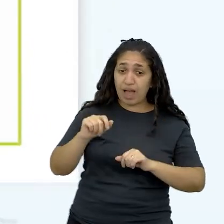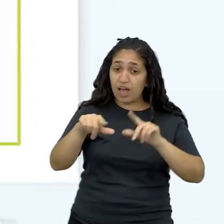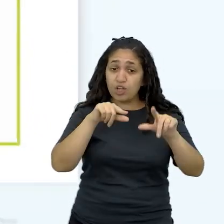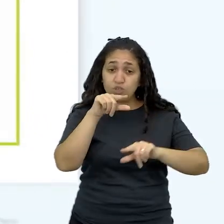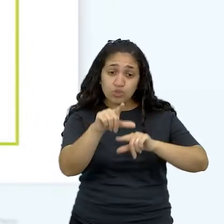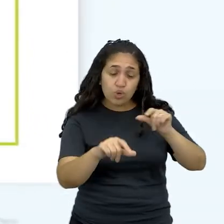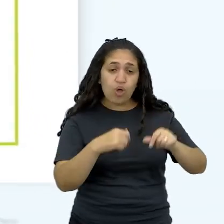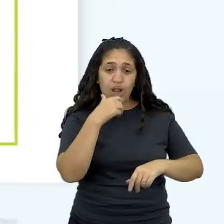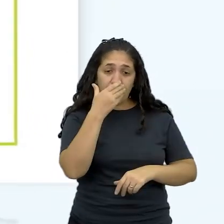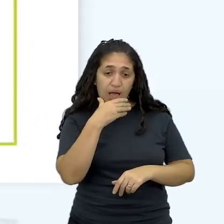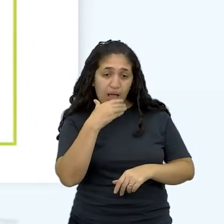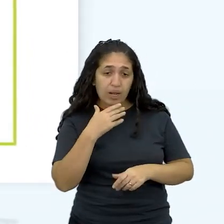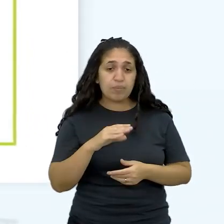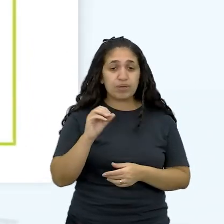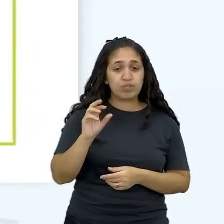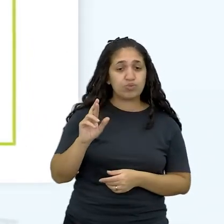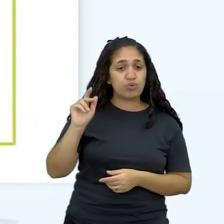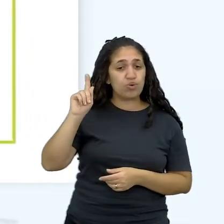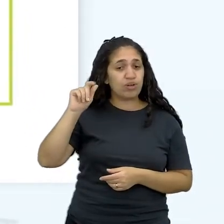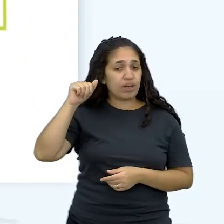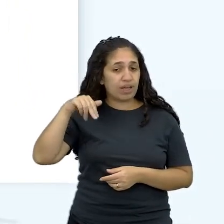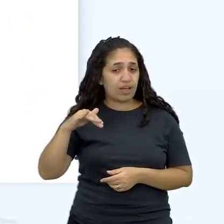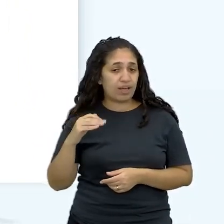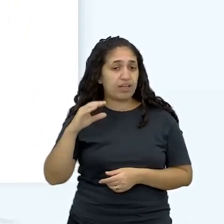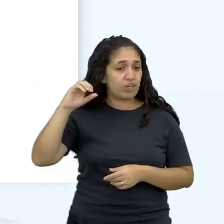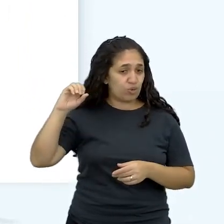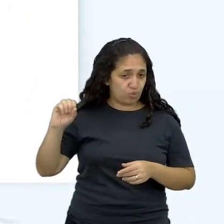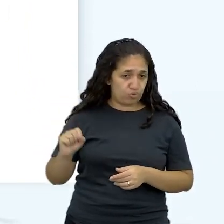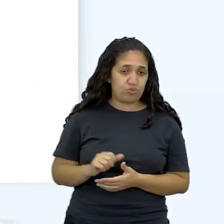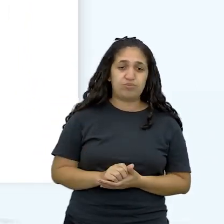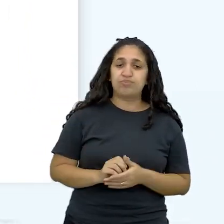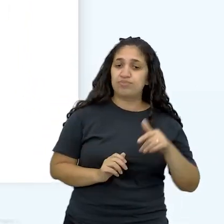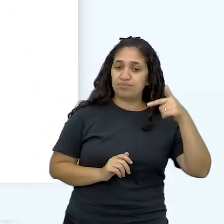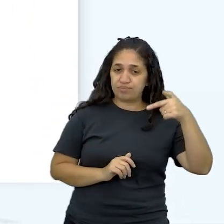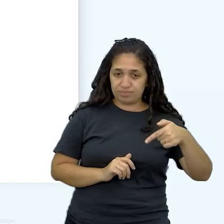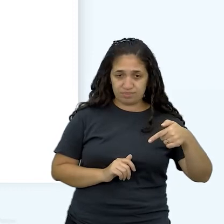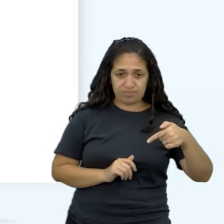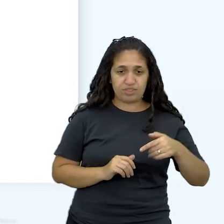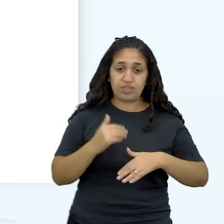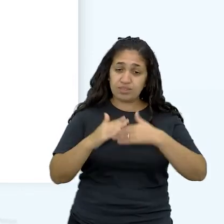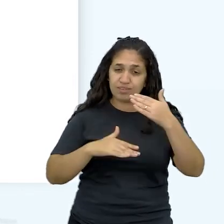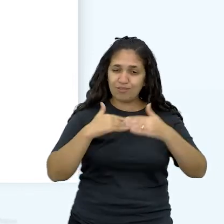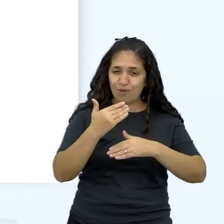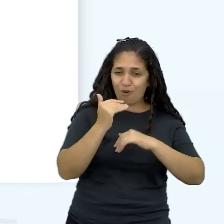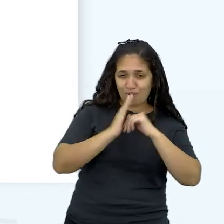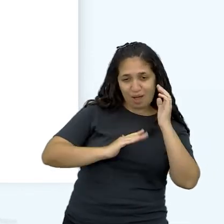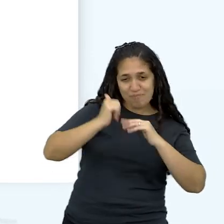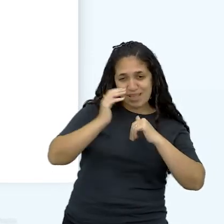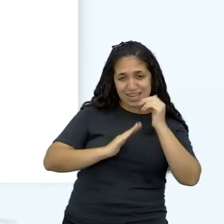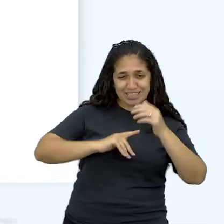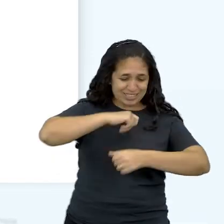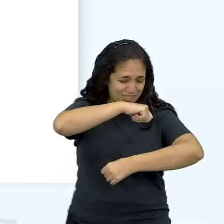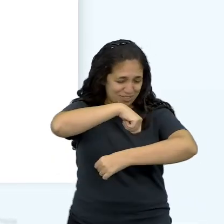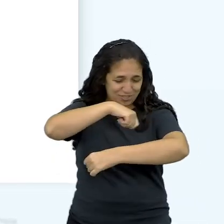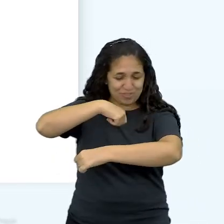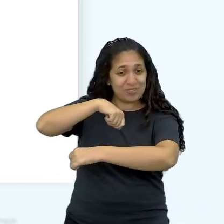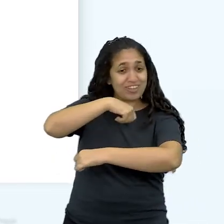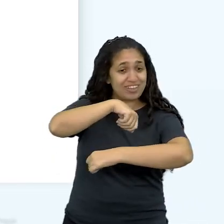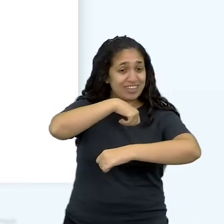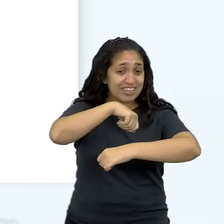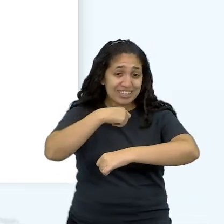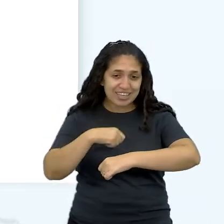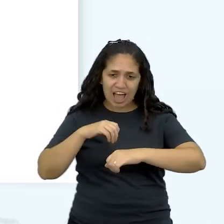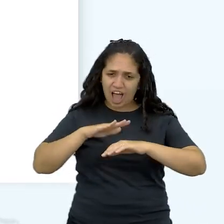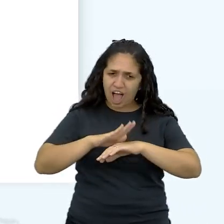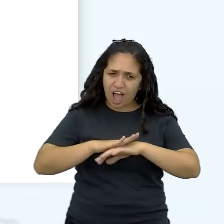alimentos orgânicos e agroecológicos. 7. Desenvolva suas habilidades culinárias. Coloque a mão